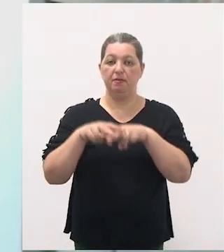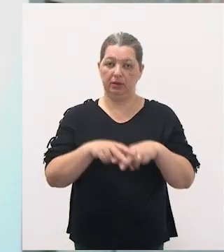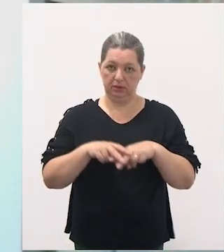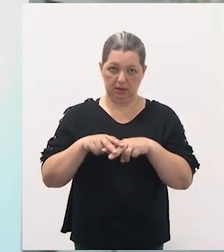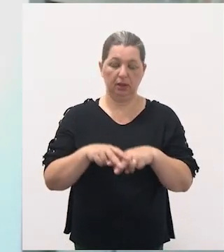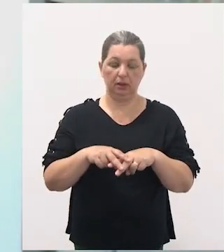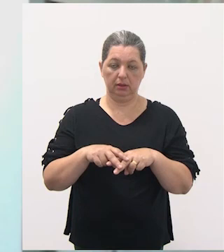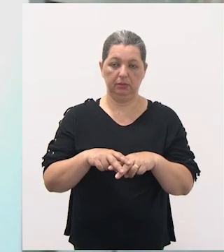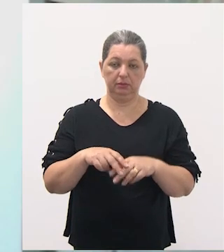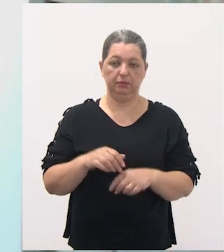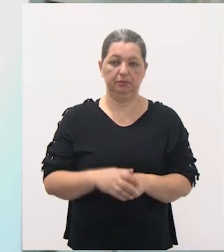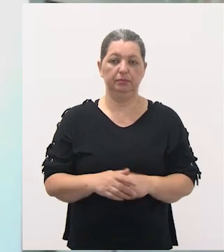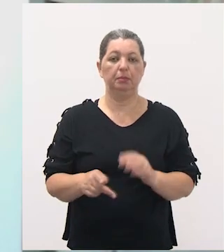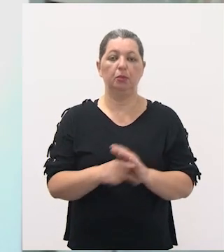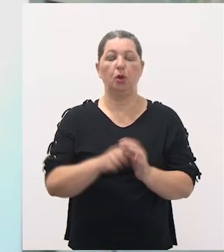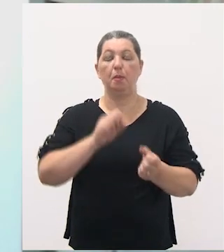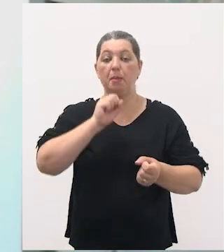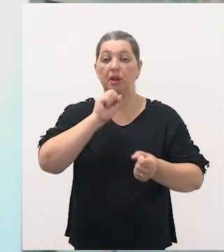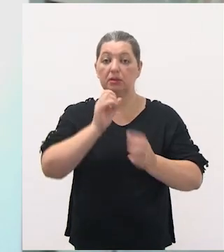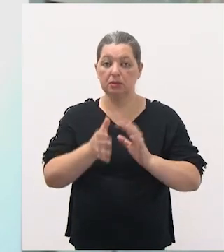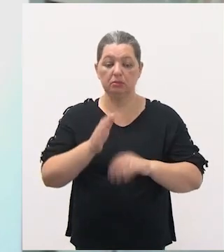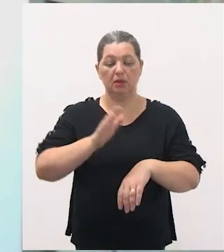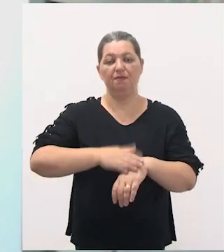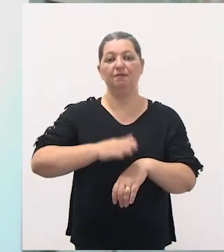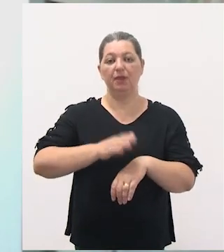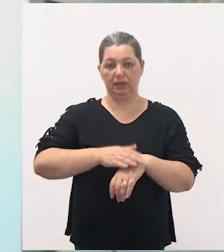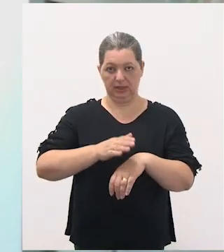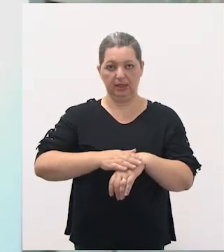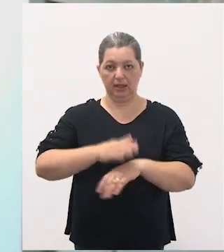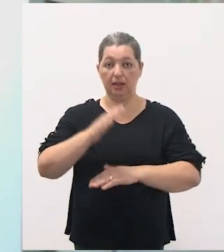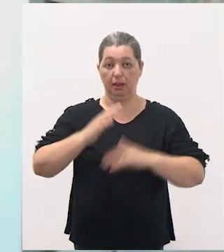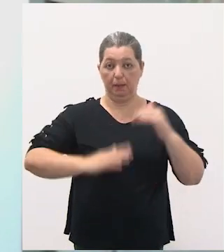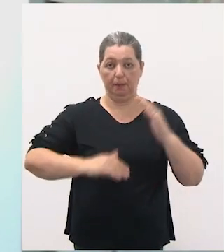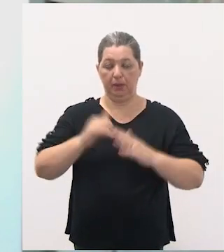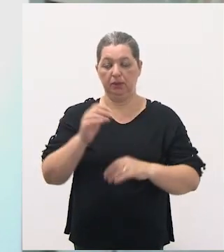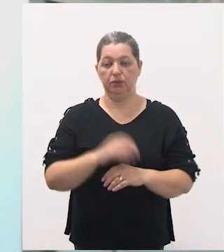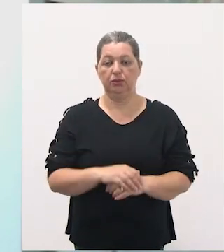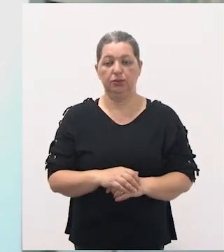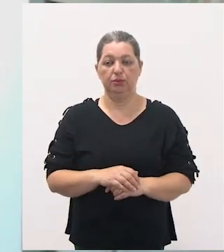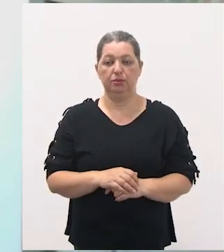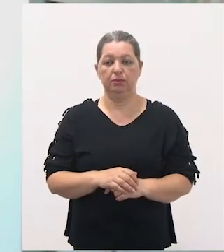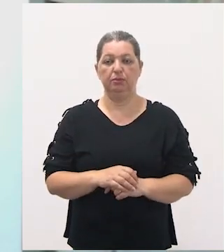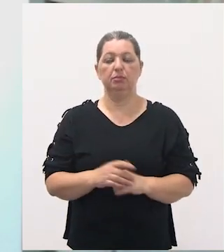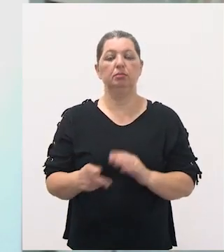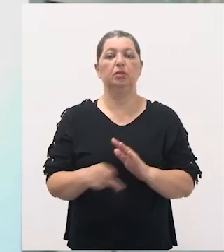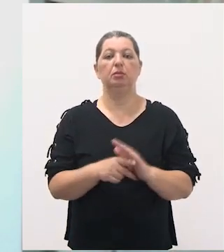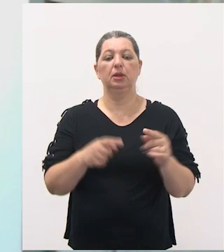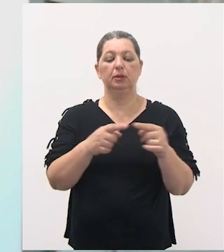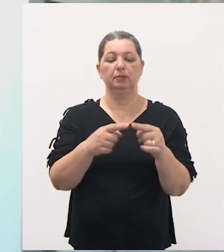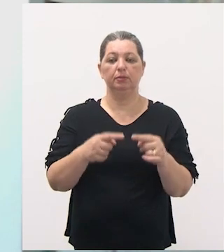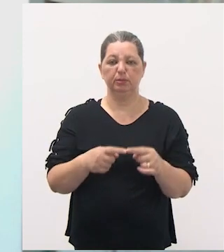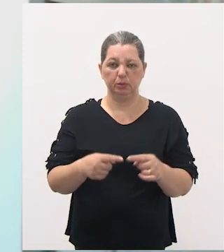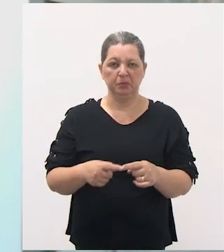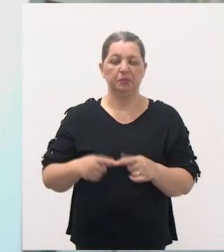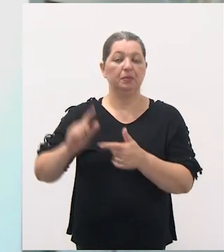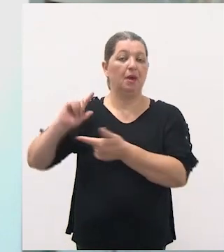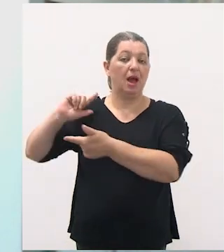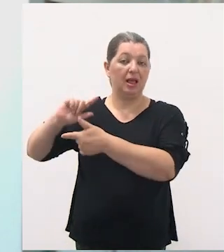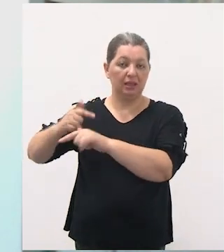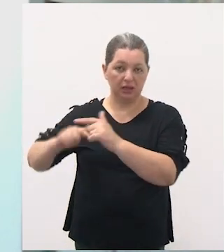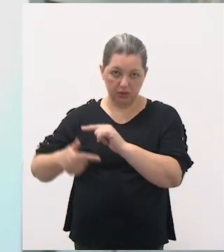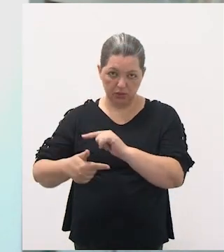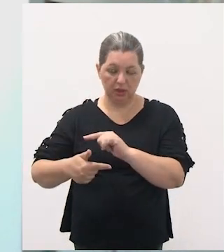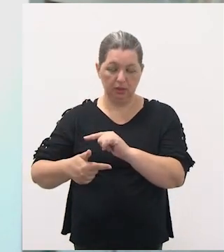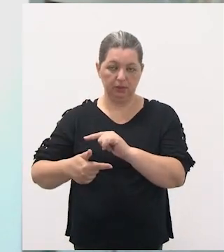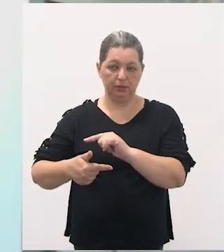se refere à ação, ao fazer. Então, essas taxonomias, elas se conversam porque a taxonomia tradicional,